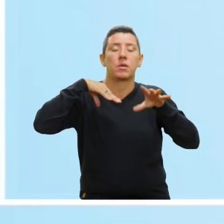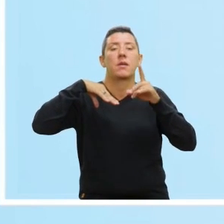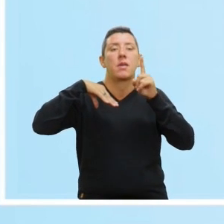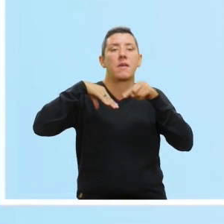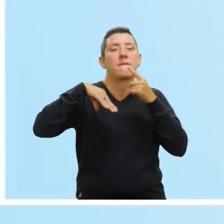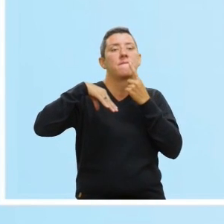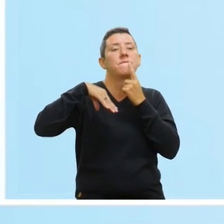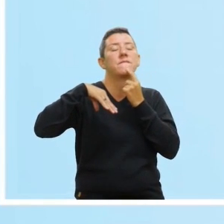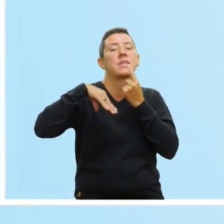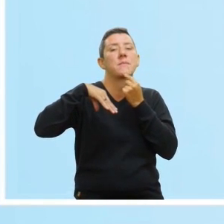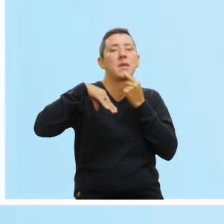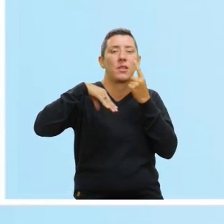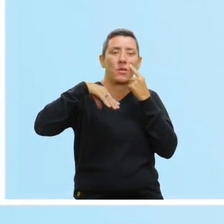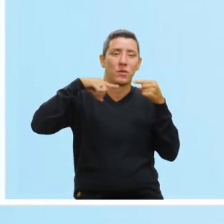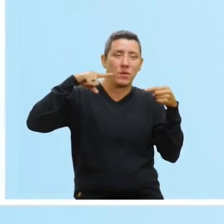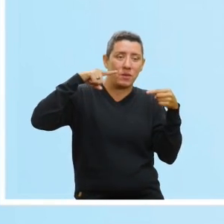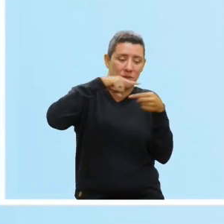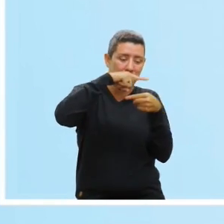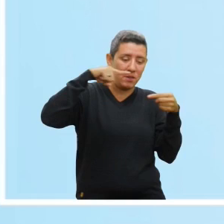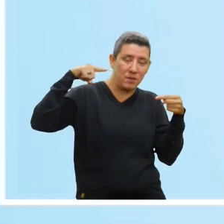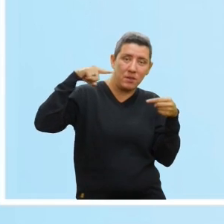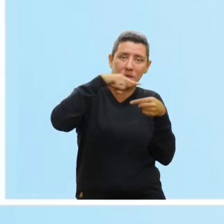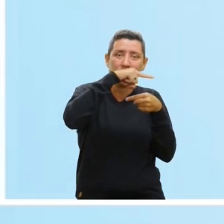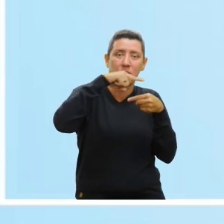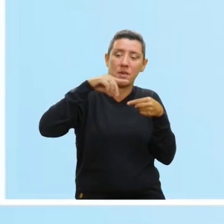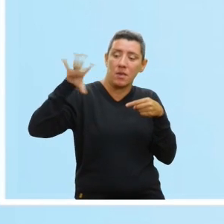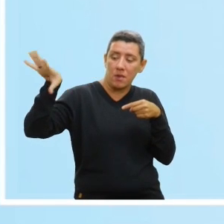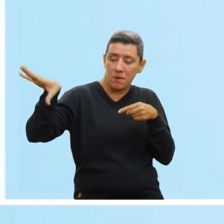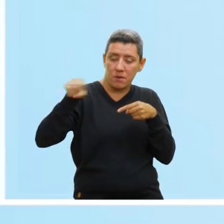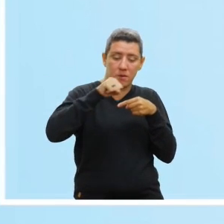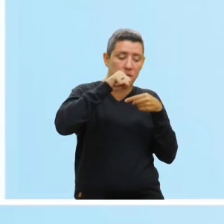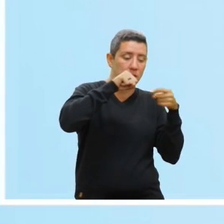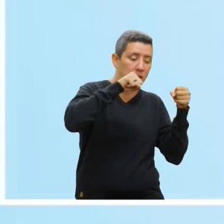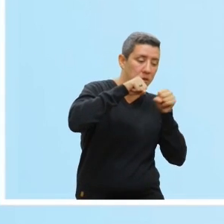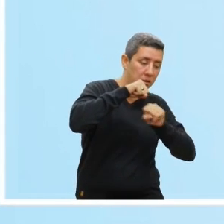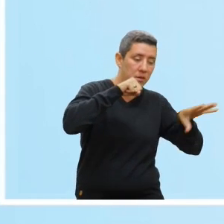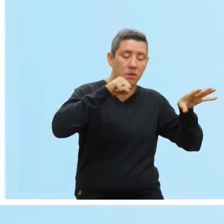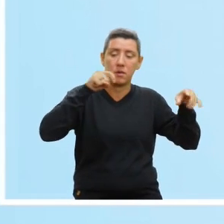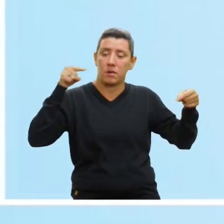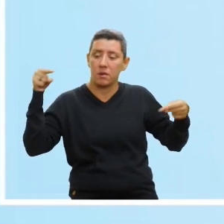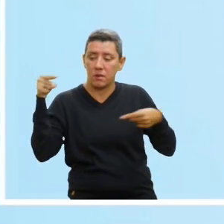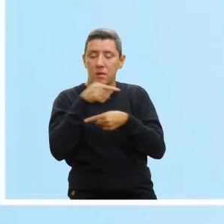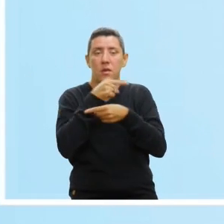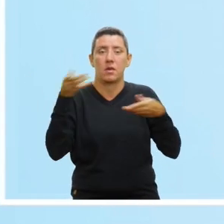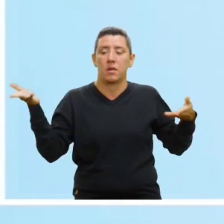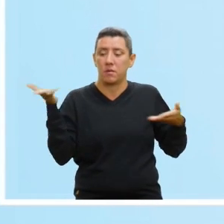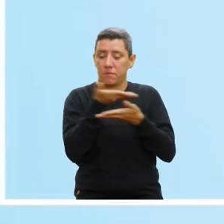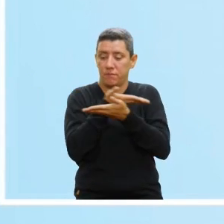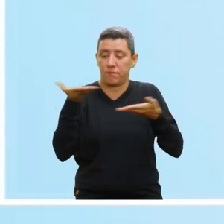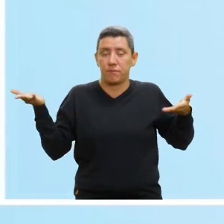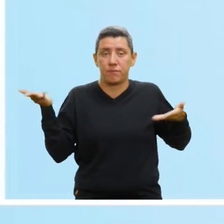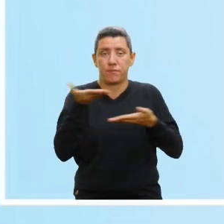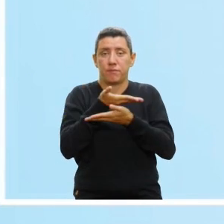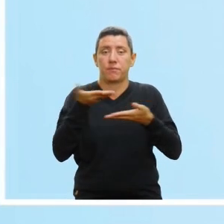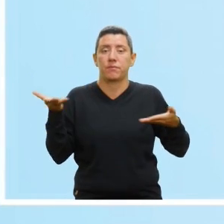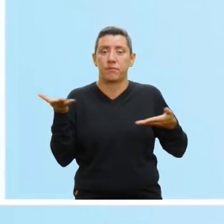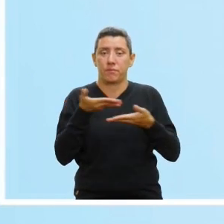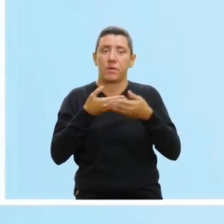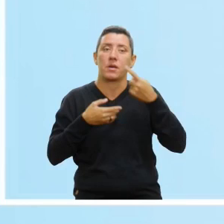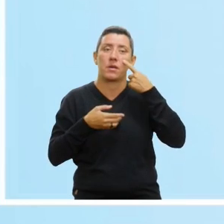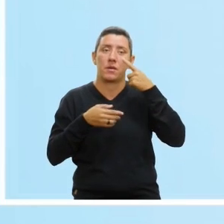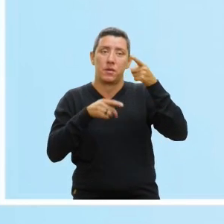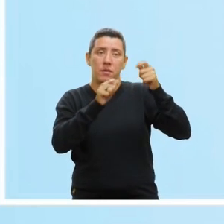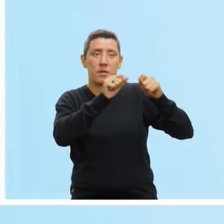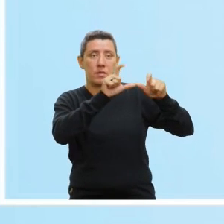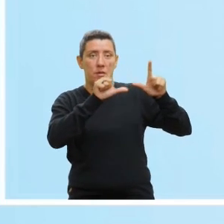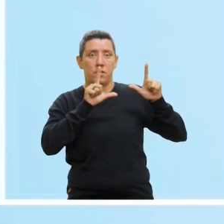essa questão da transmissão e da recepção para poder mostrar o próximo componente que a gente tem aqui no DWDM, que é o MUX